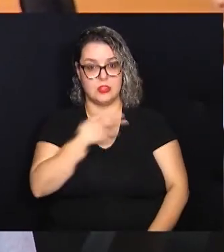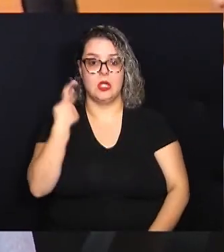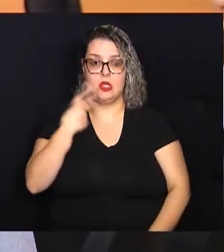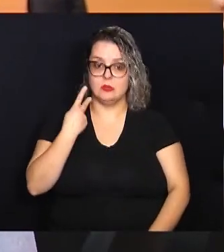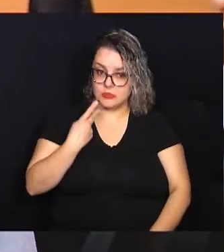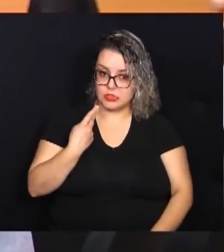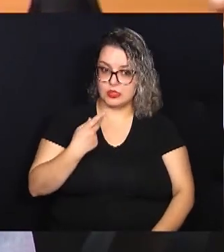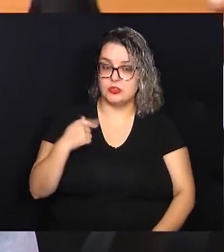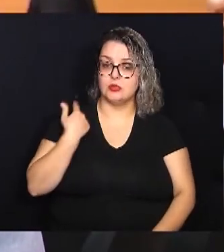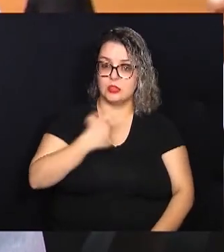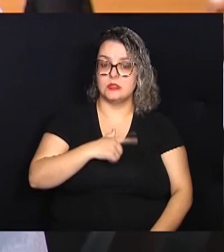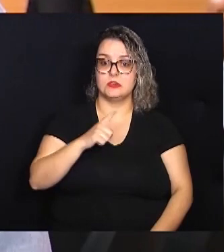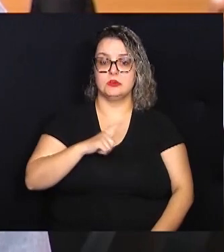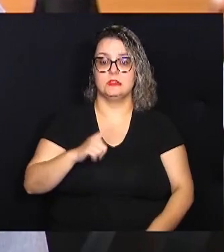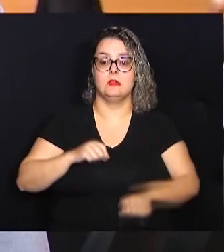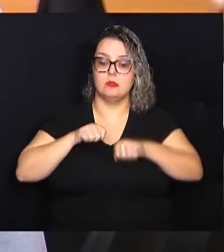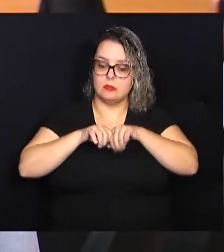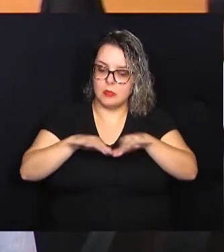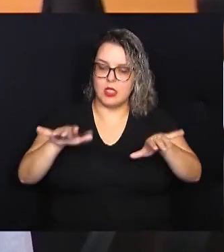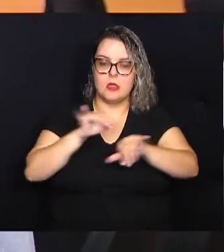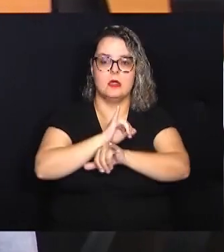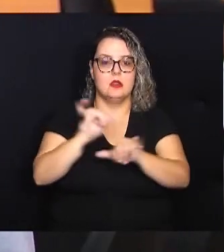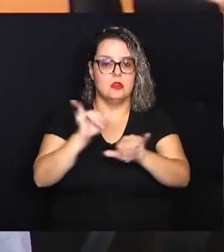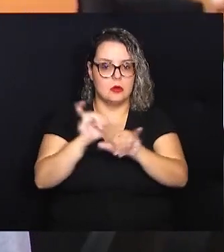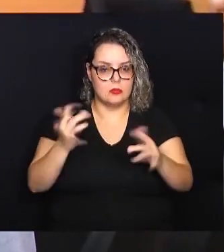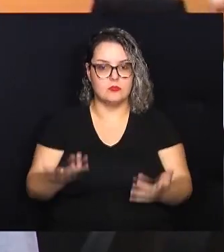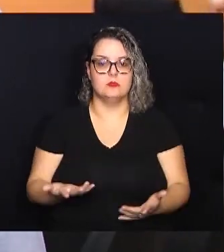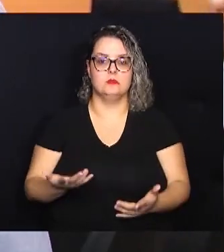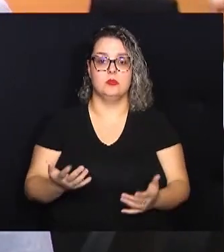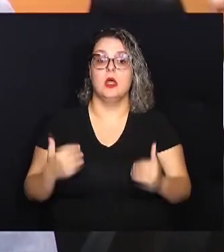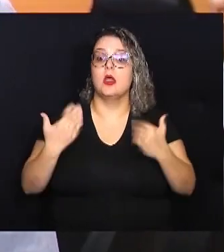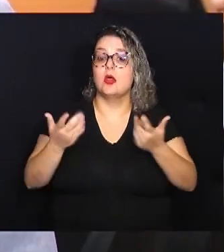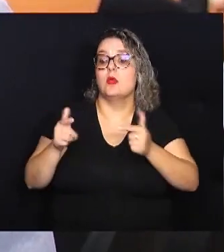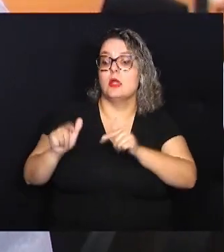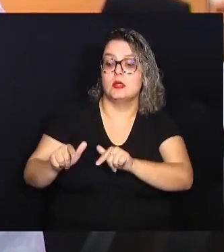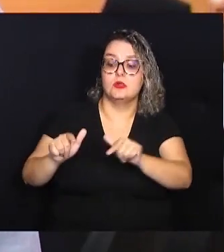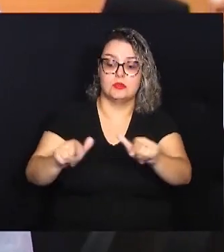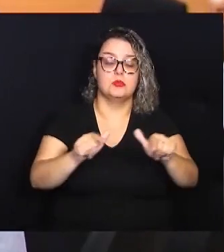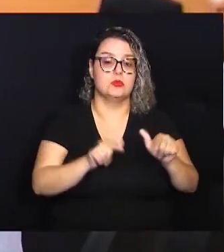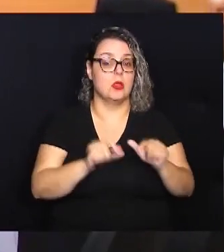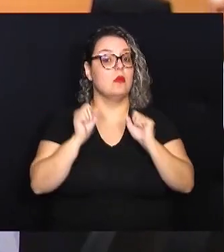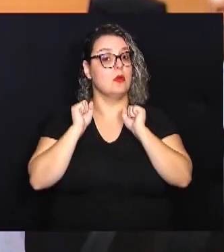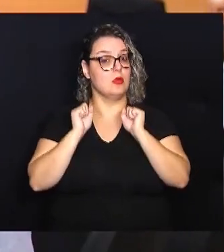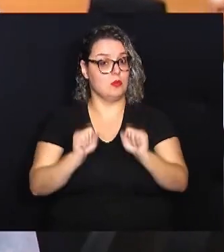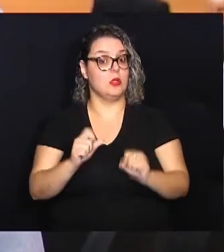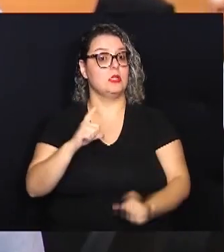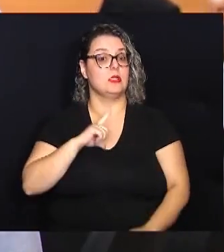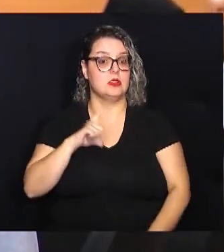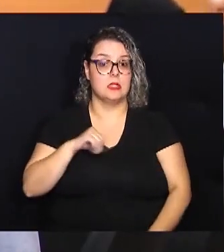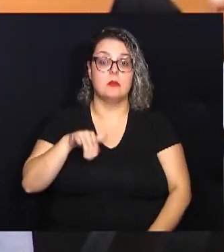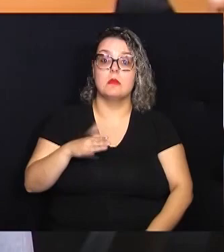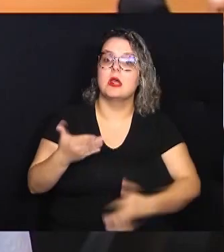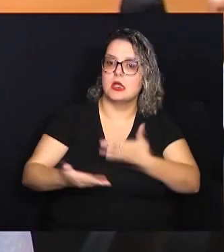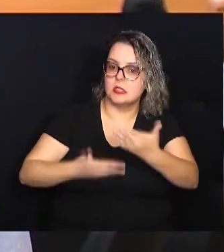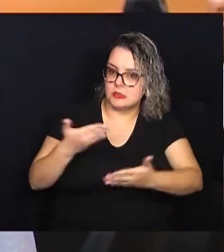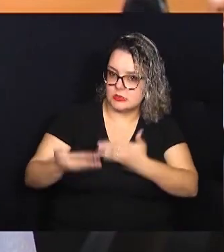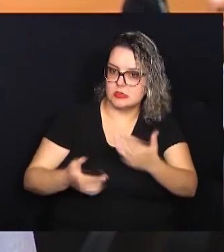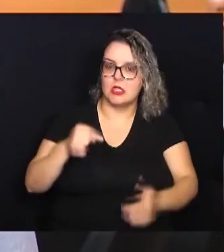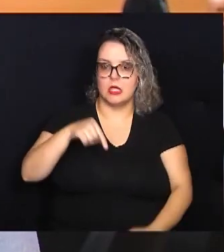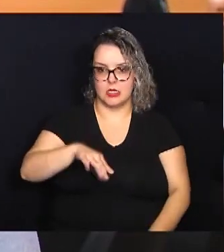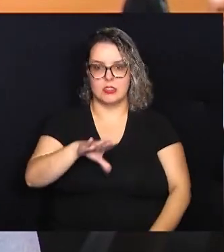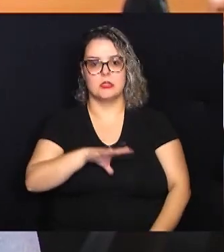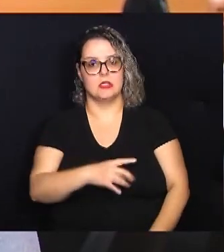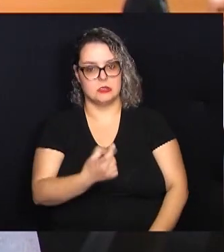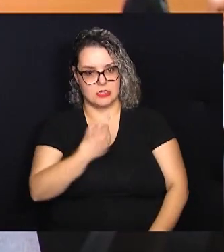teremos uma ampla divulgação e quais os locais que ela vai poder contar com mais esse serviço aqui na cidade